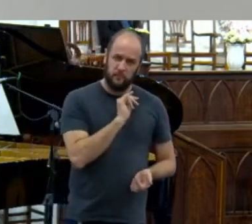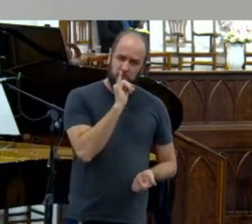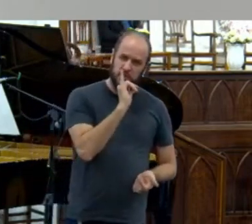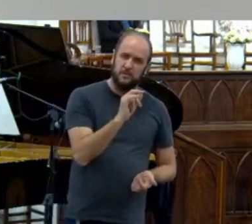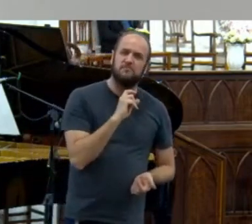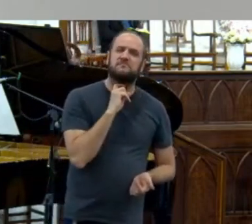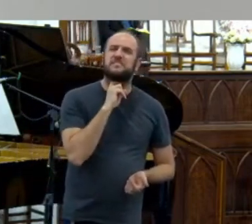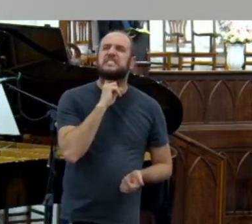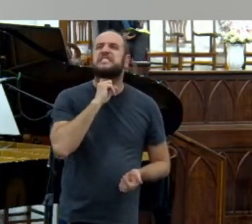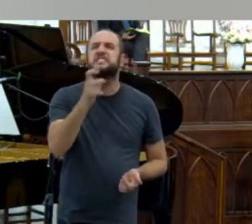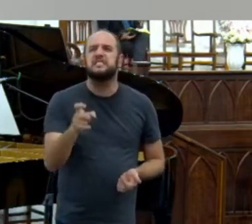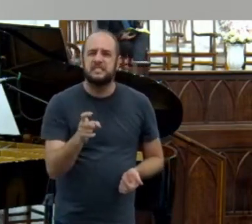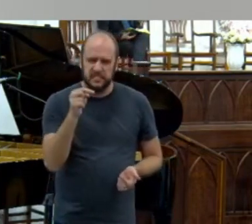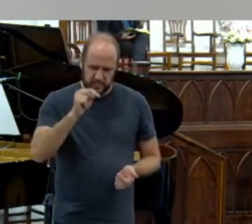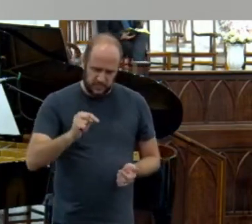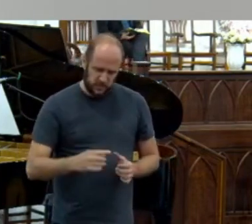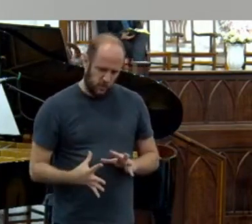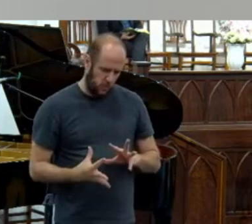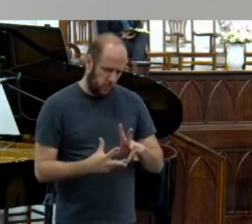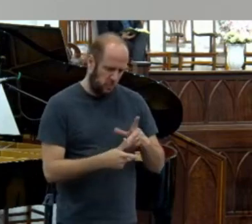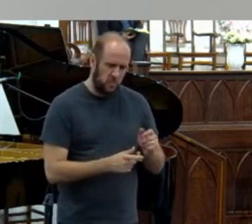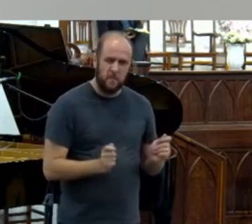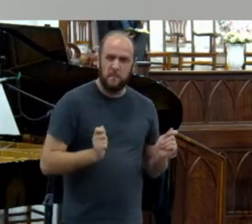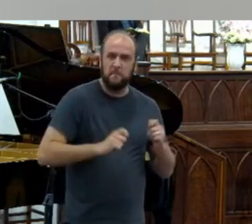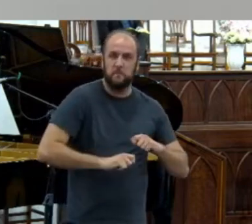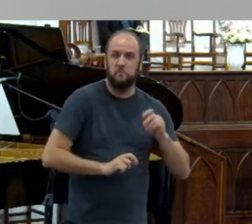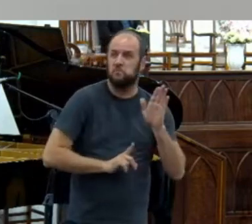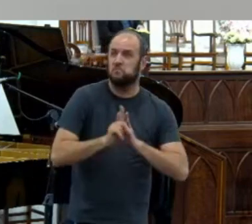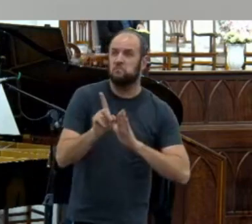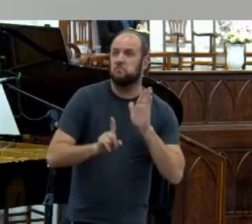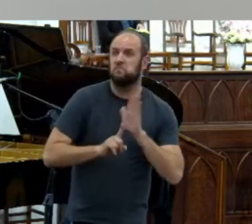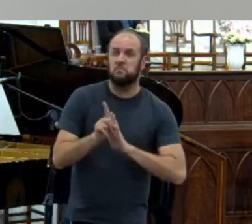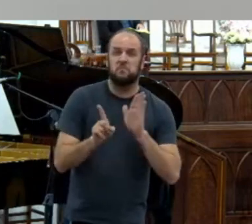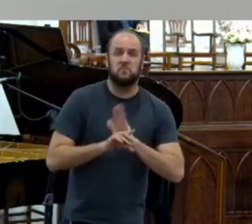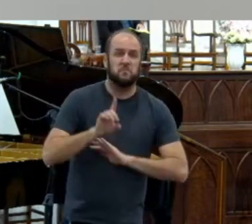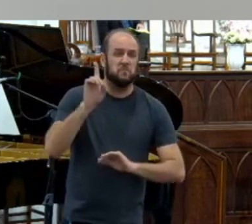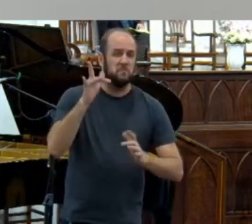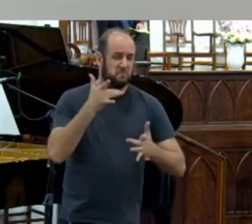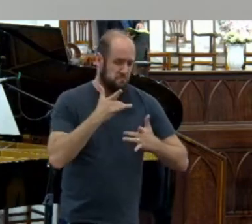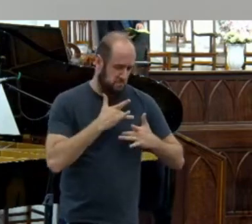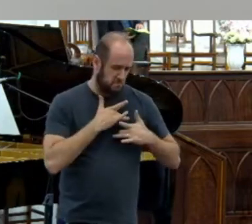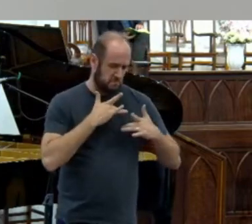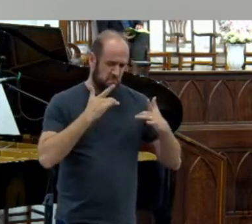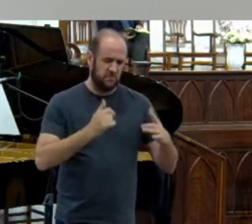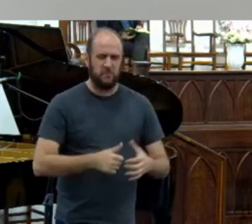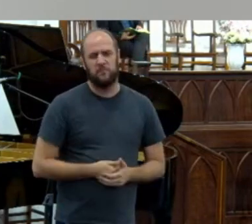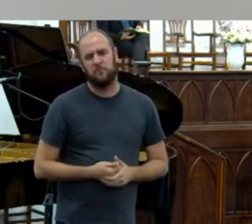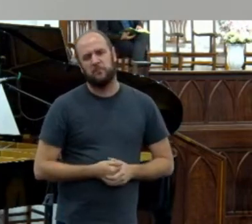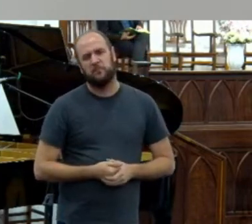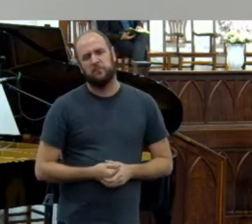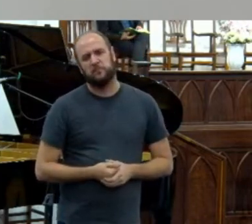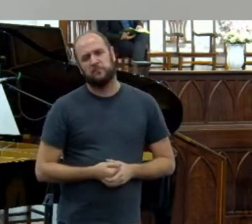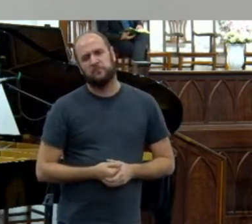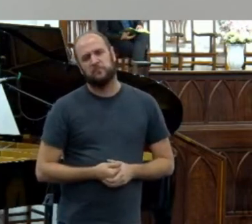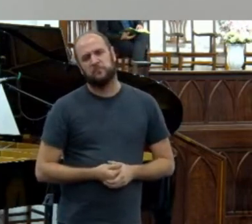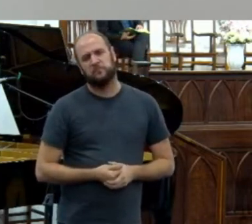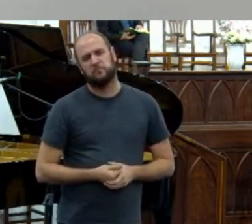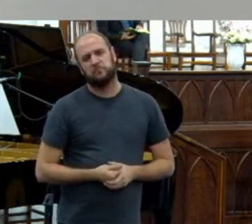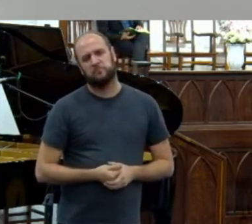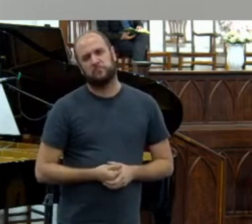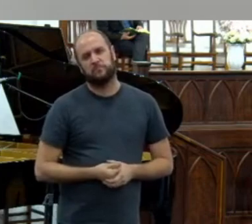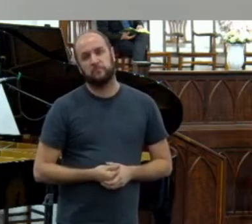nenhuma pessoa aqui na terra tem capacidade de questionar a misericórdia de Deus. Eu